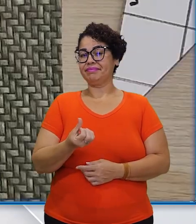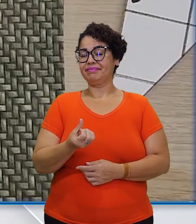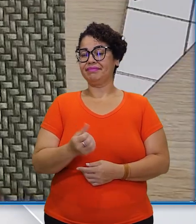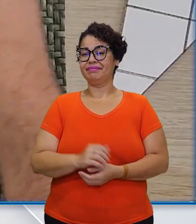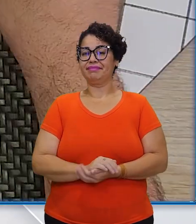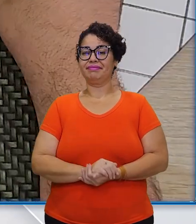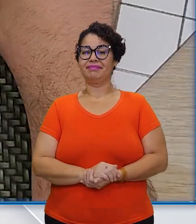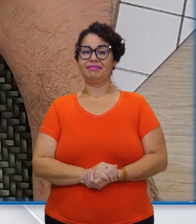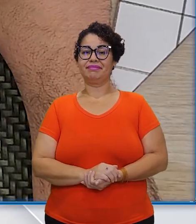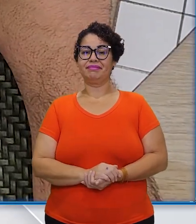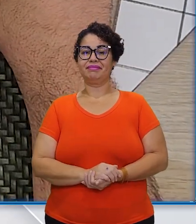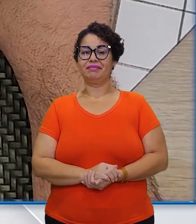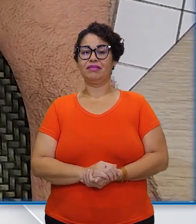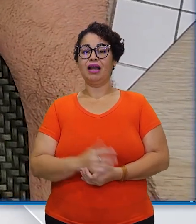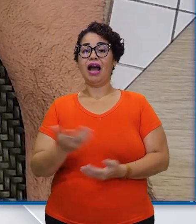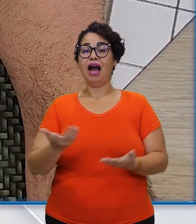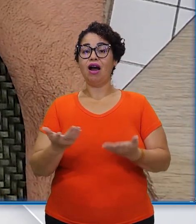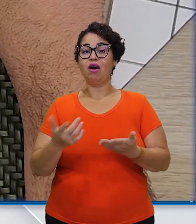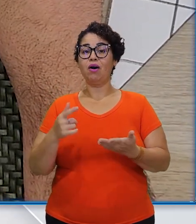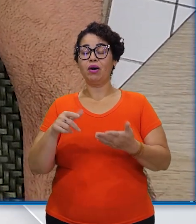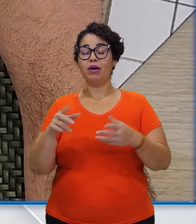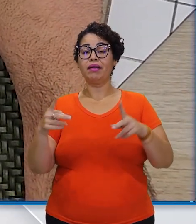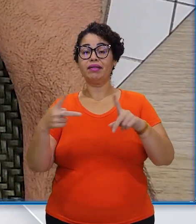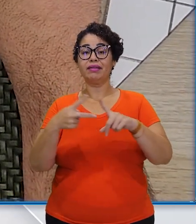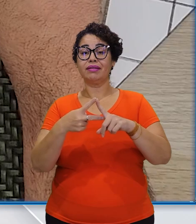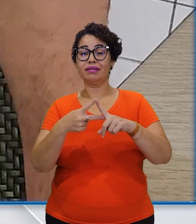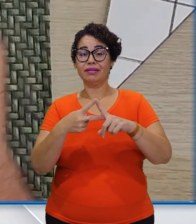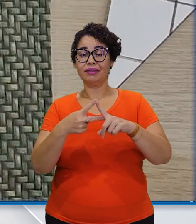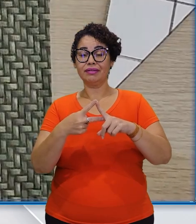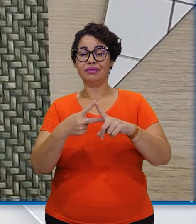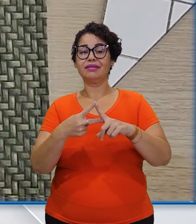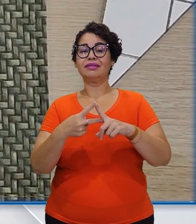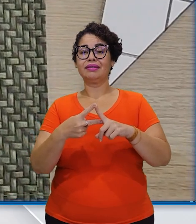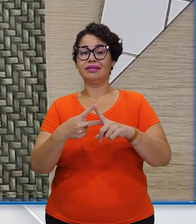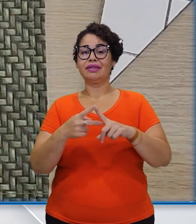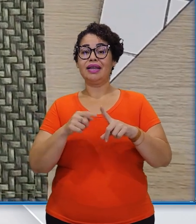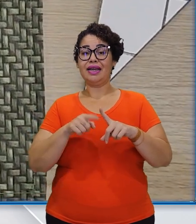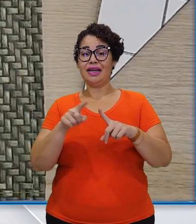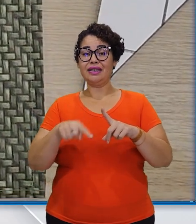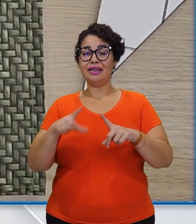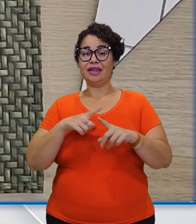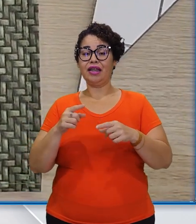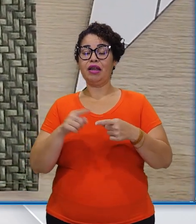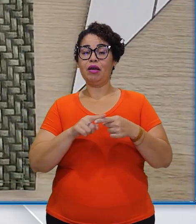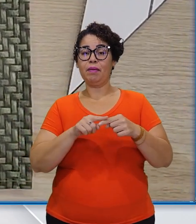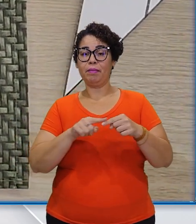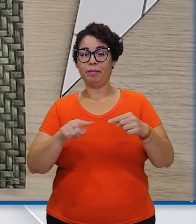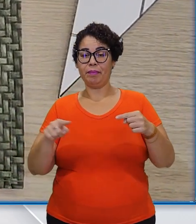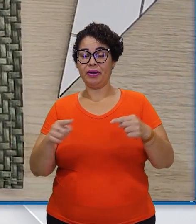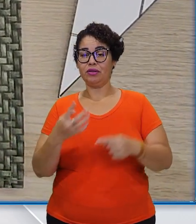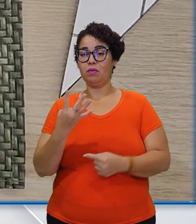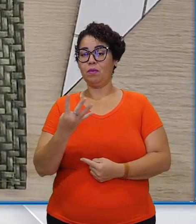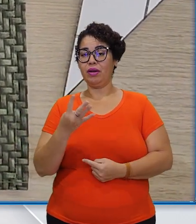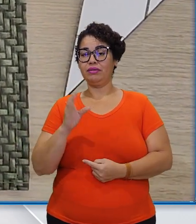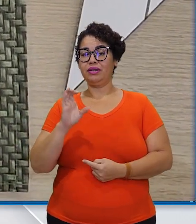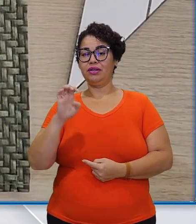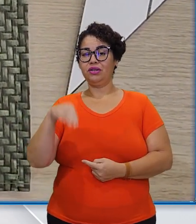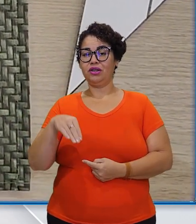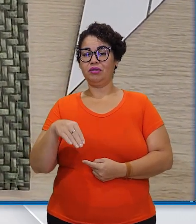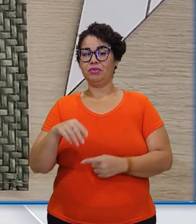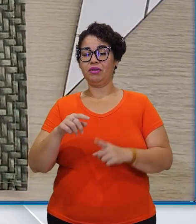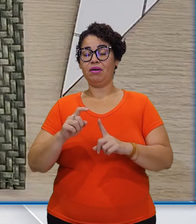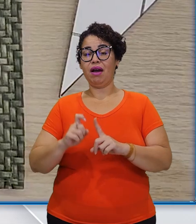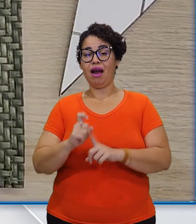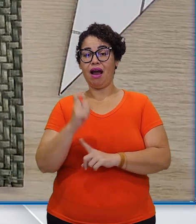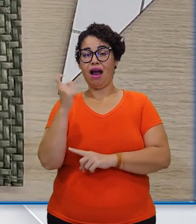16. Eu quero comentar agora sobre o triângulo. Esse triângulo tem base medindo 4 centímetros